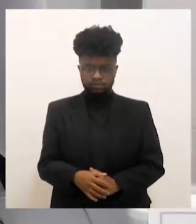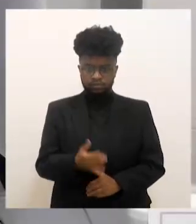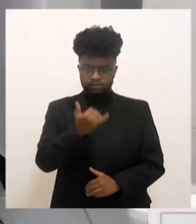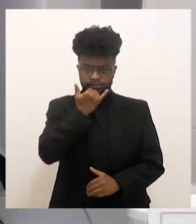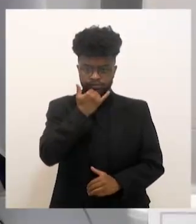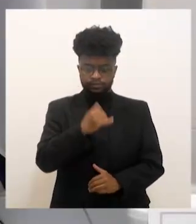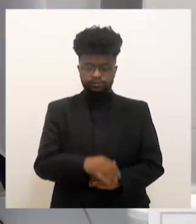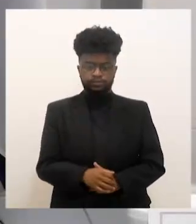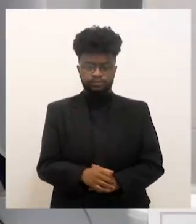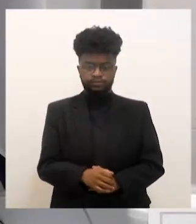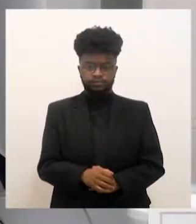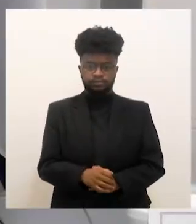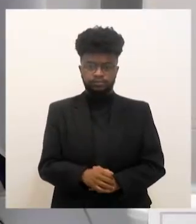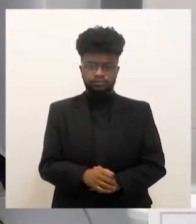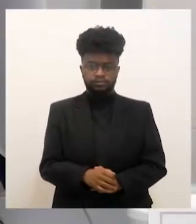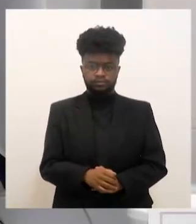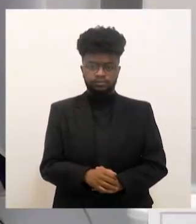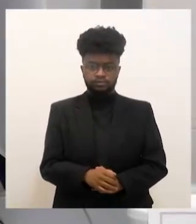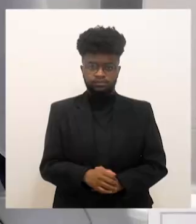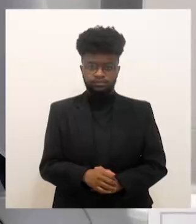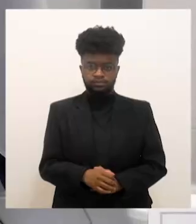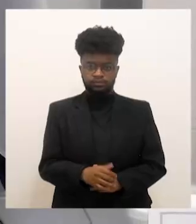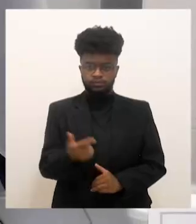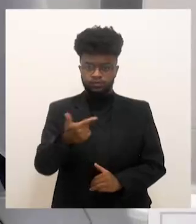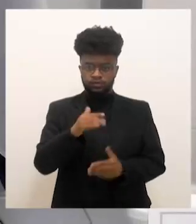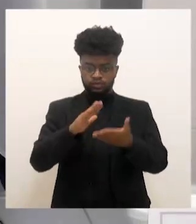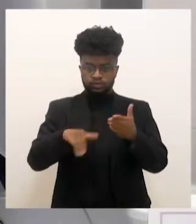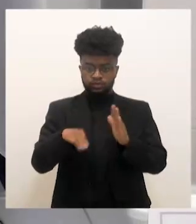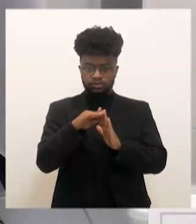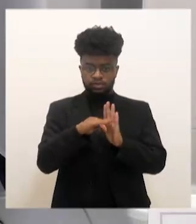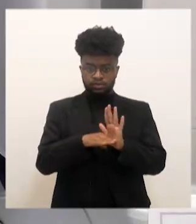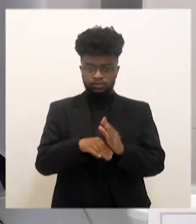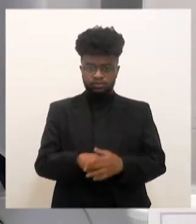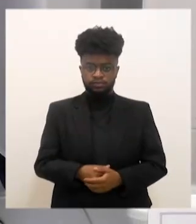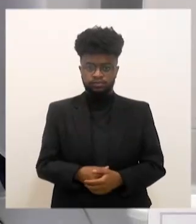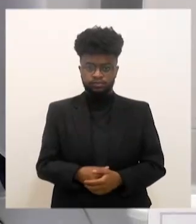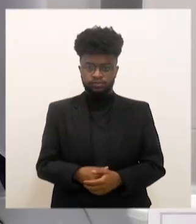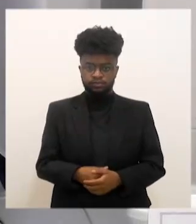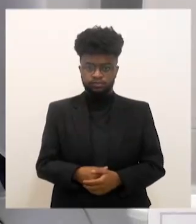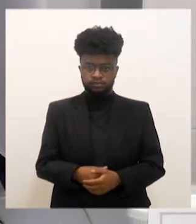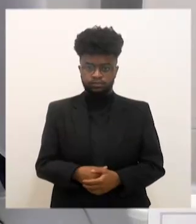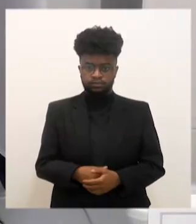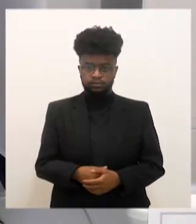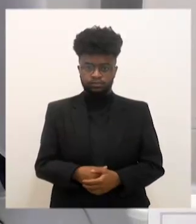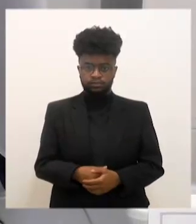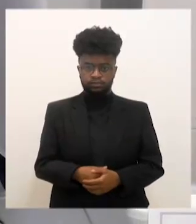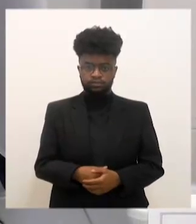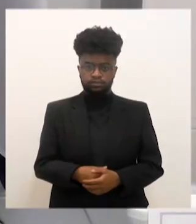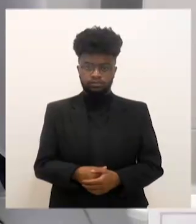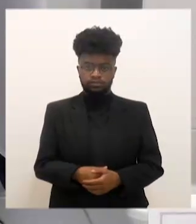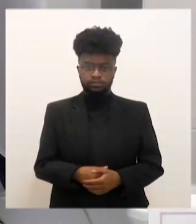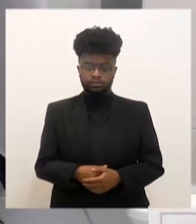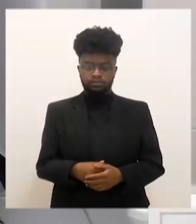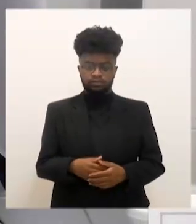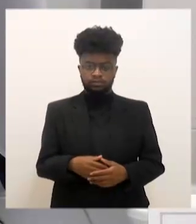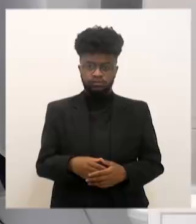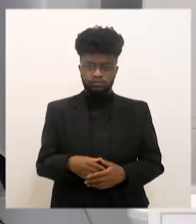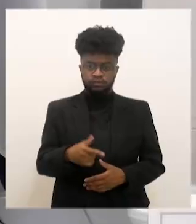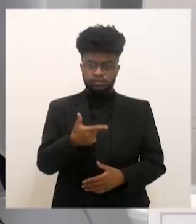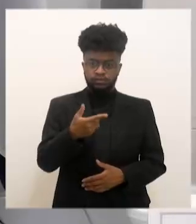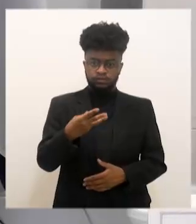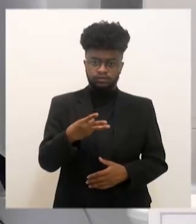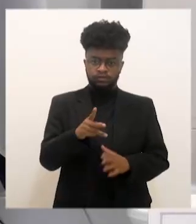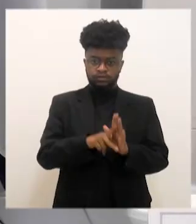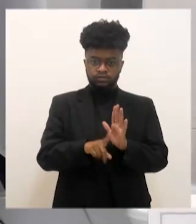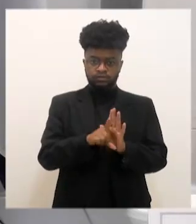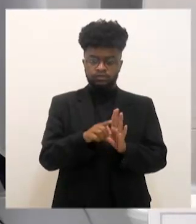Desculpa. 22 está retirado. Está retirado. Retirado de pauta. 23 da pauta, projeto